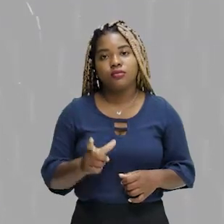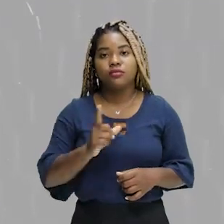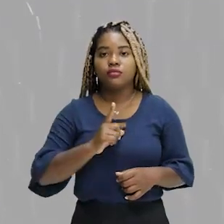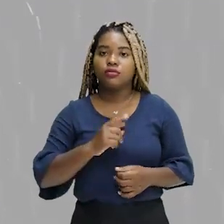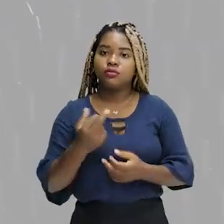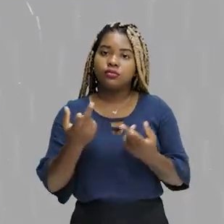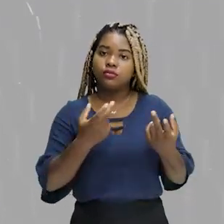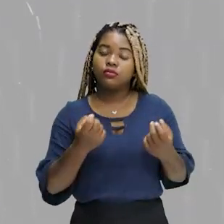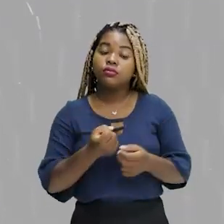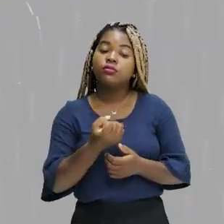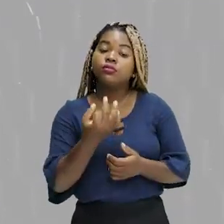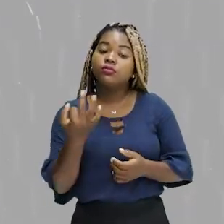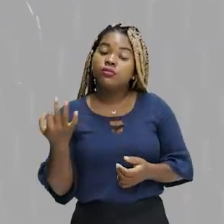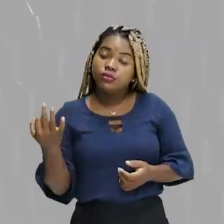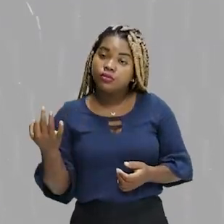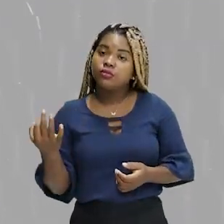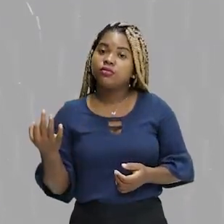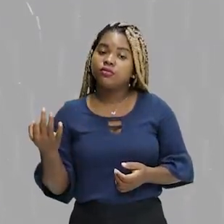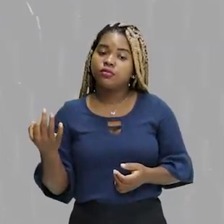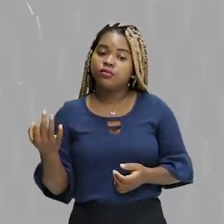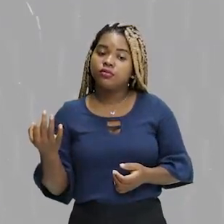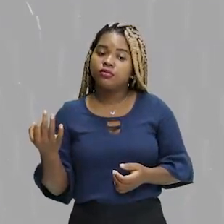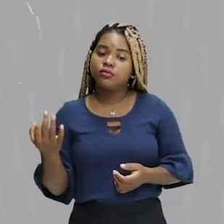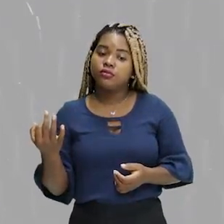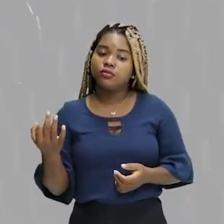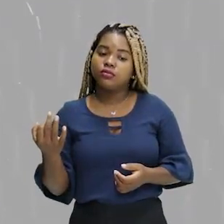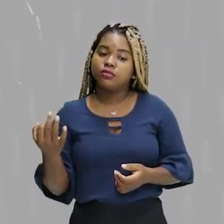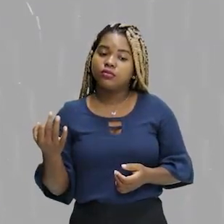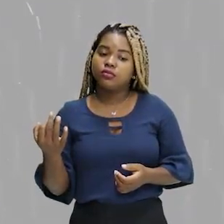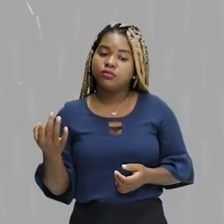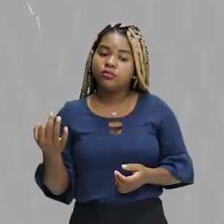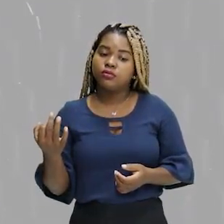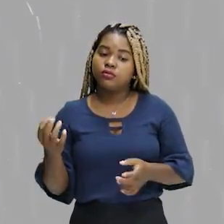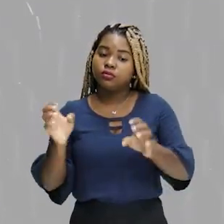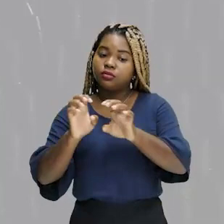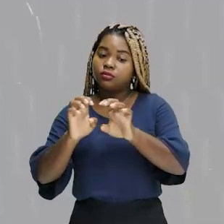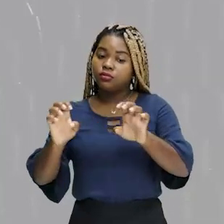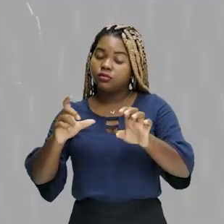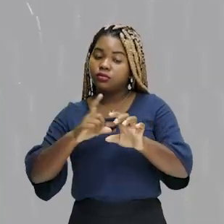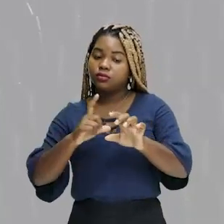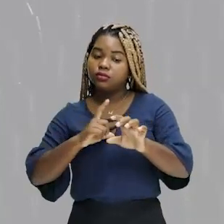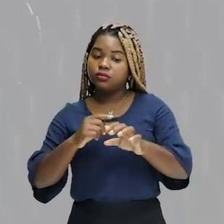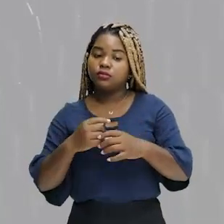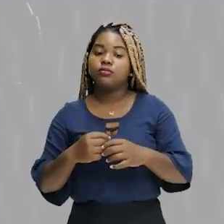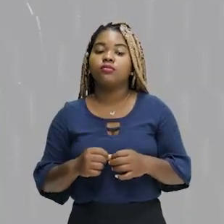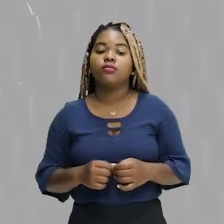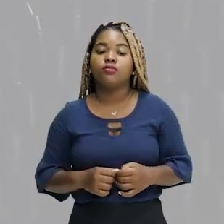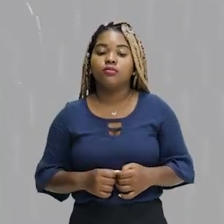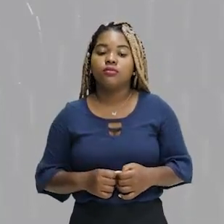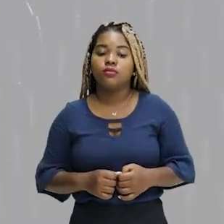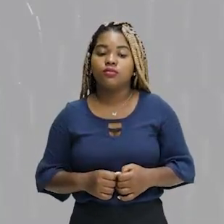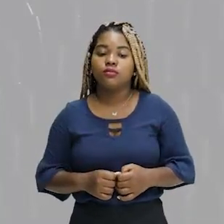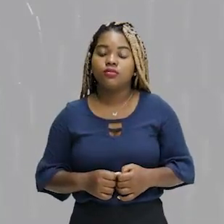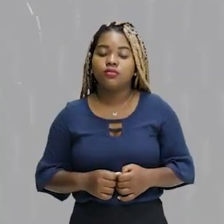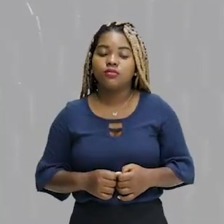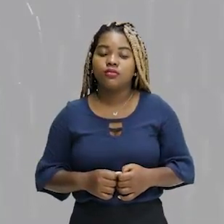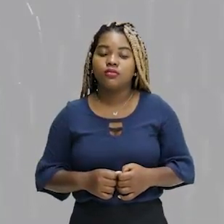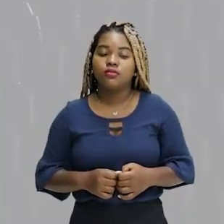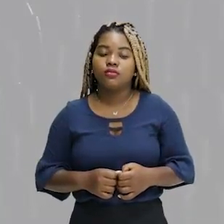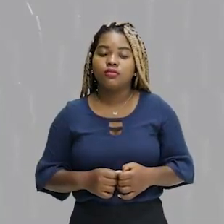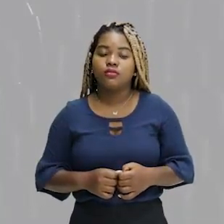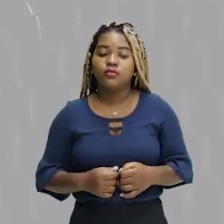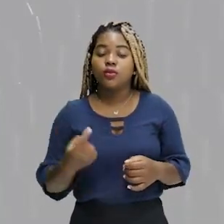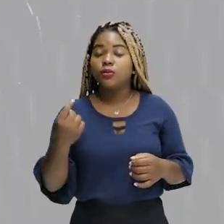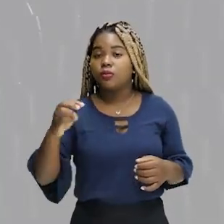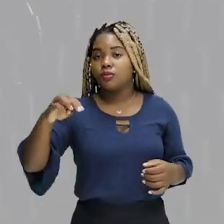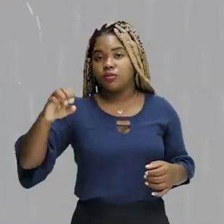ver a quantidade. Aqui, porque a equação que está aparecendo para a gente, ela requer apenas 1